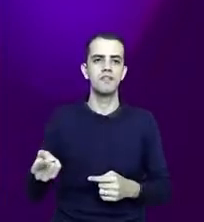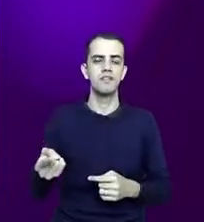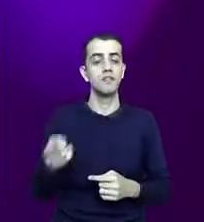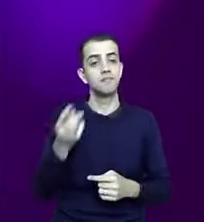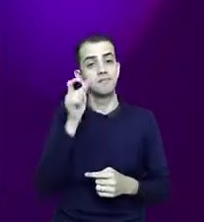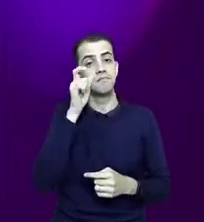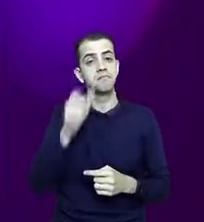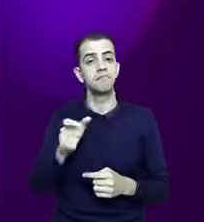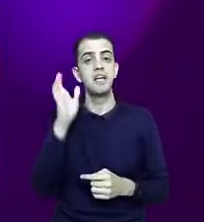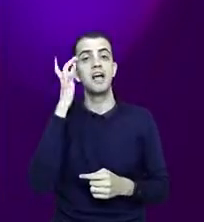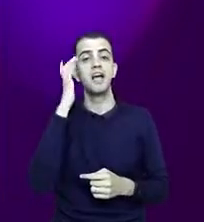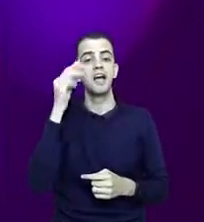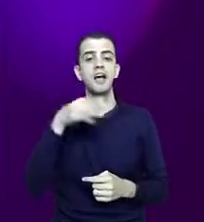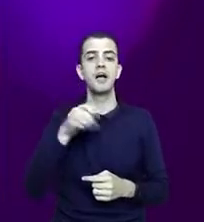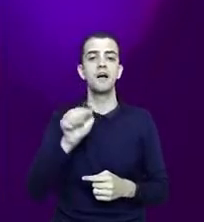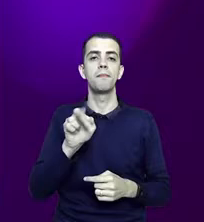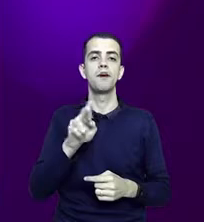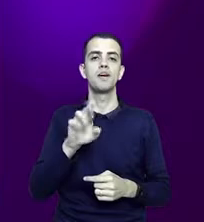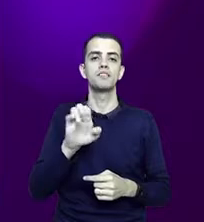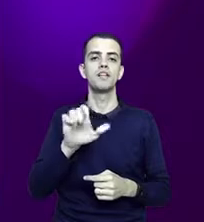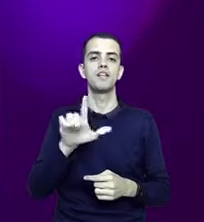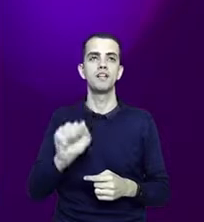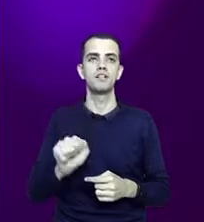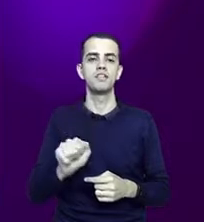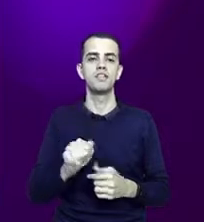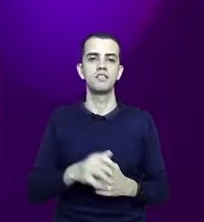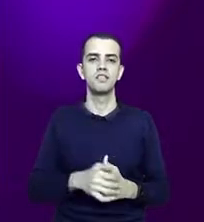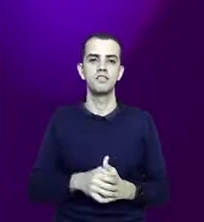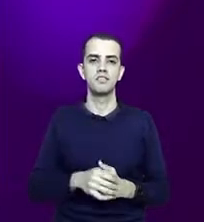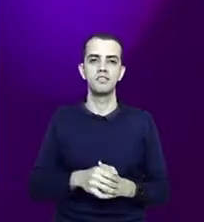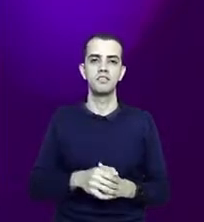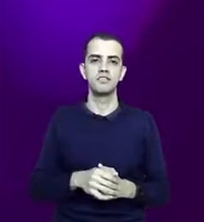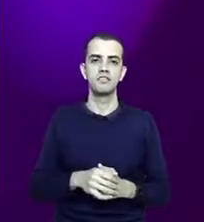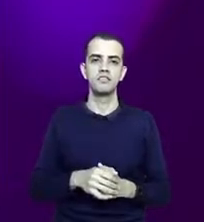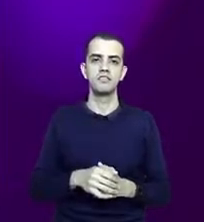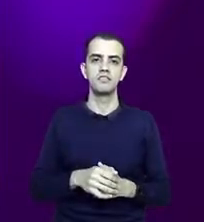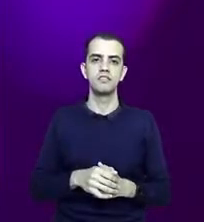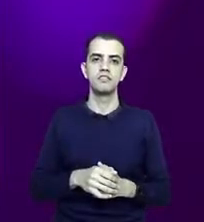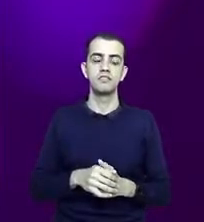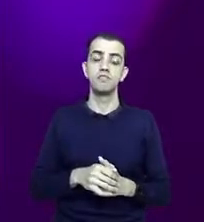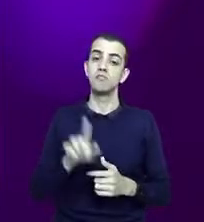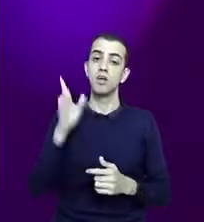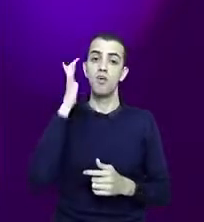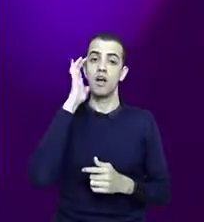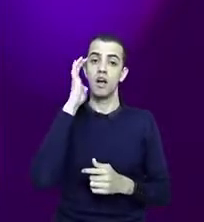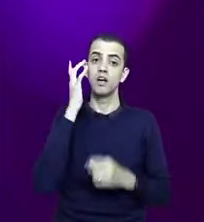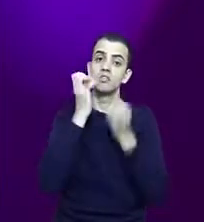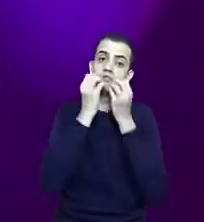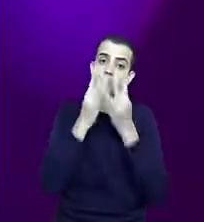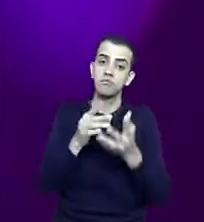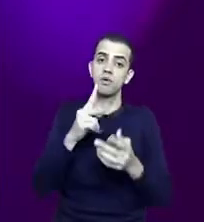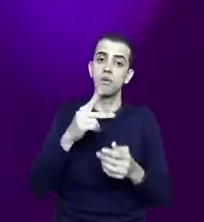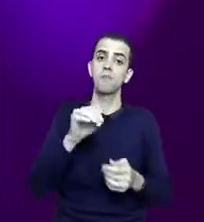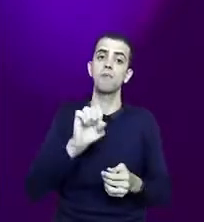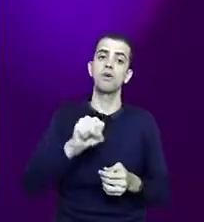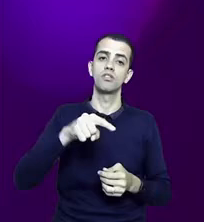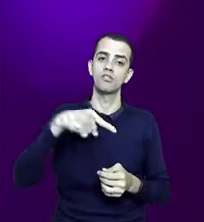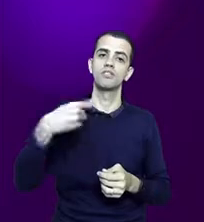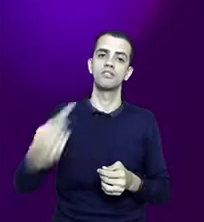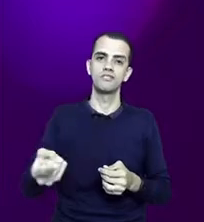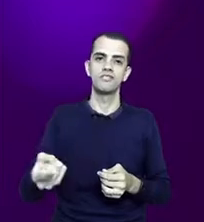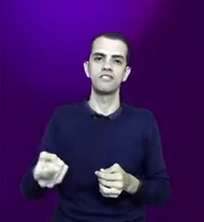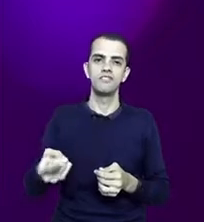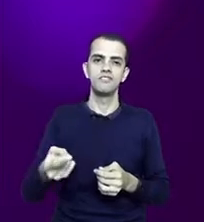que você acha, Marcela? Talvez ajudar. Eu acredito que seria bom para fazer no pós. Você fez